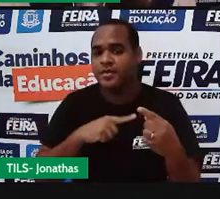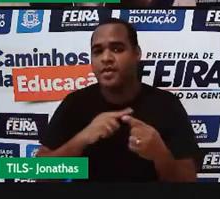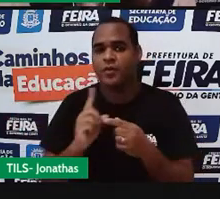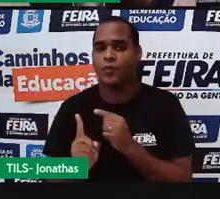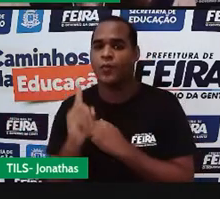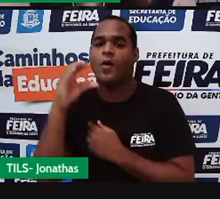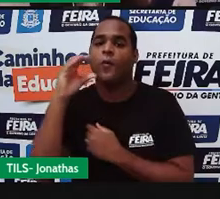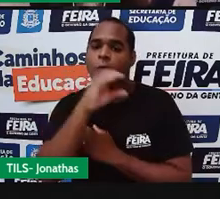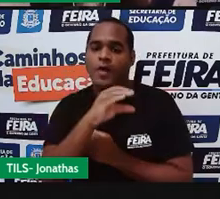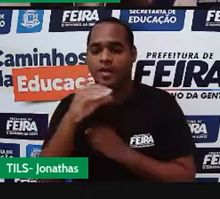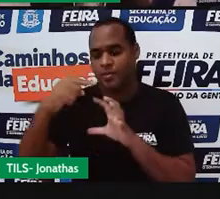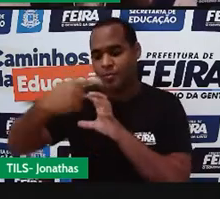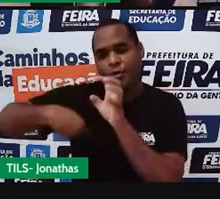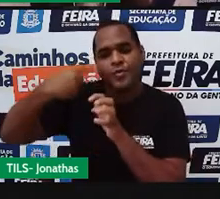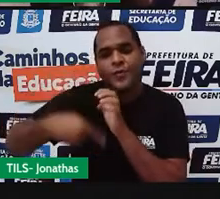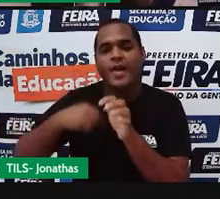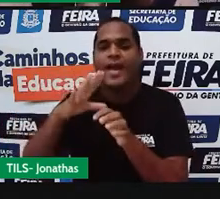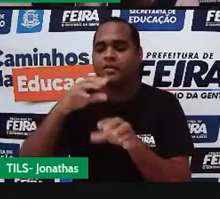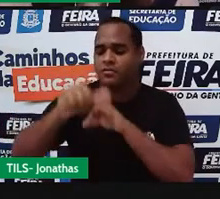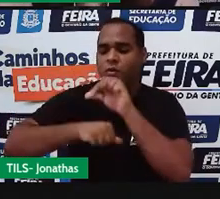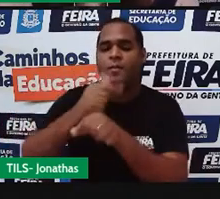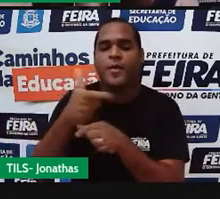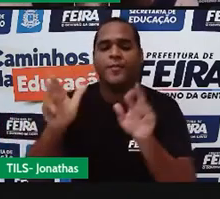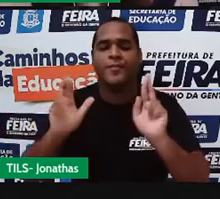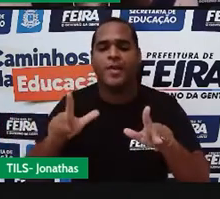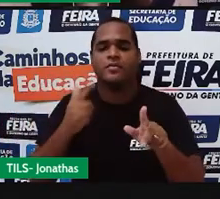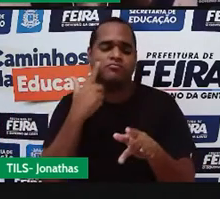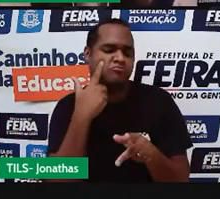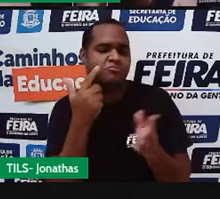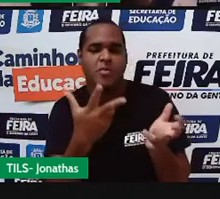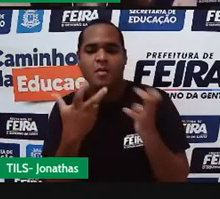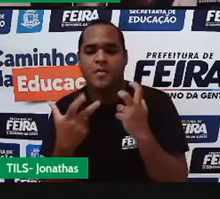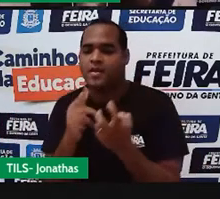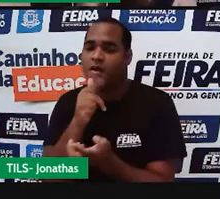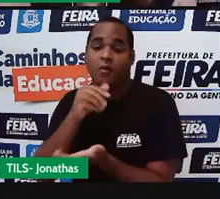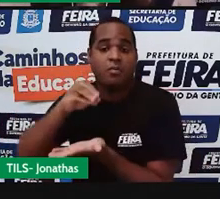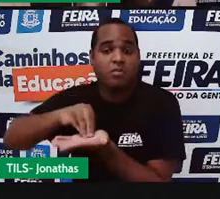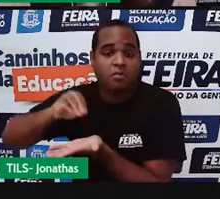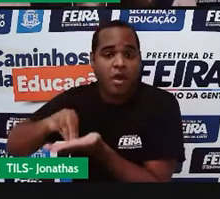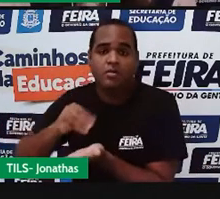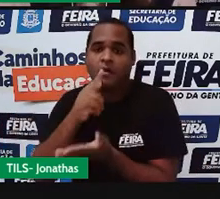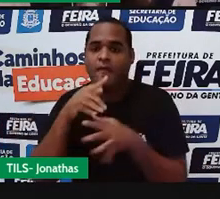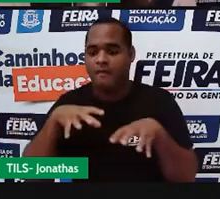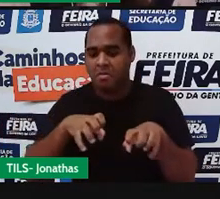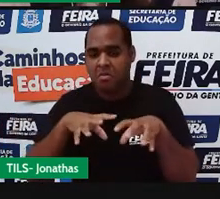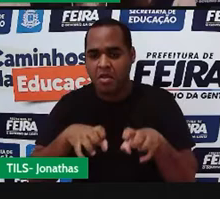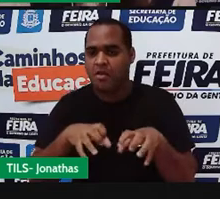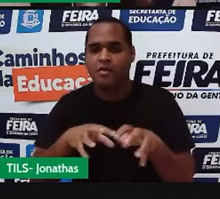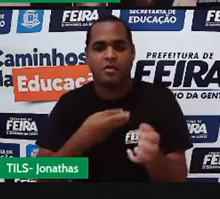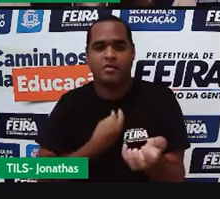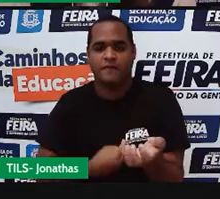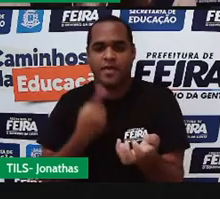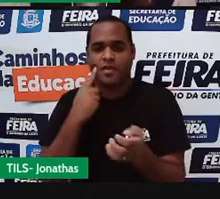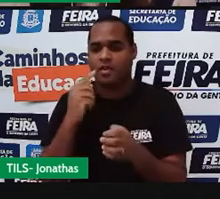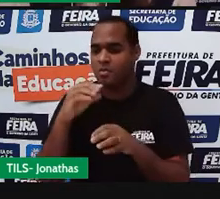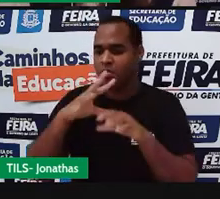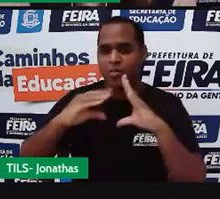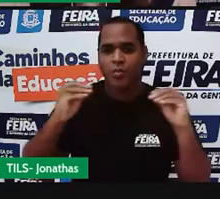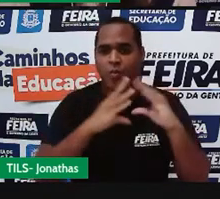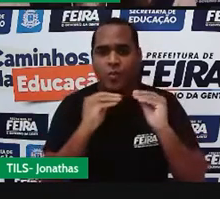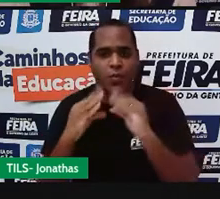aumento da temperatura Global a terra está mudando desse modo a escassez de água a desertificação o